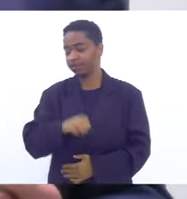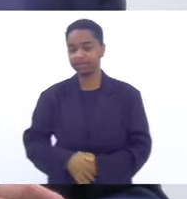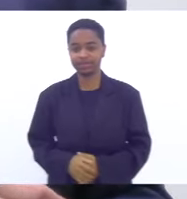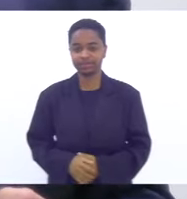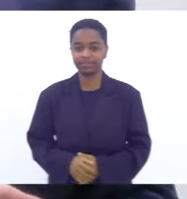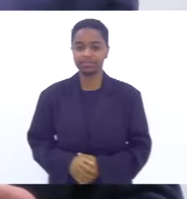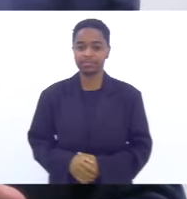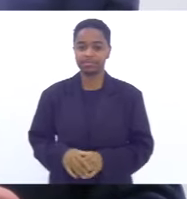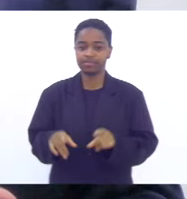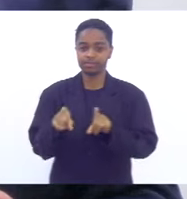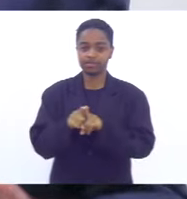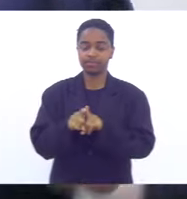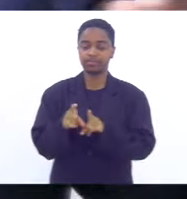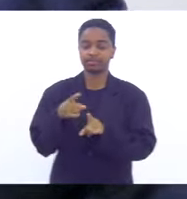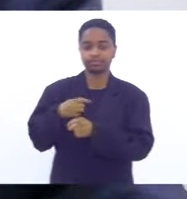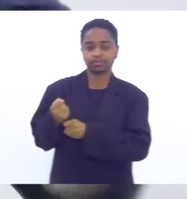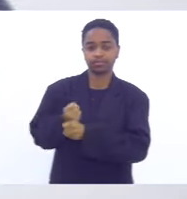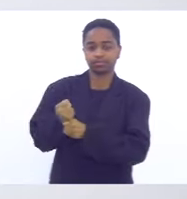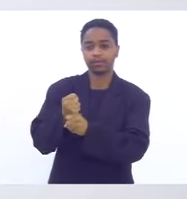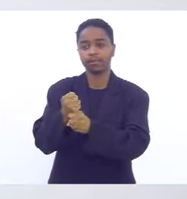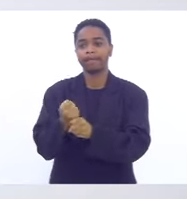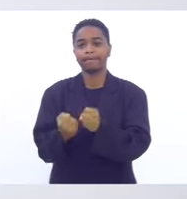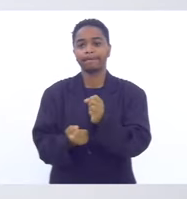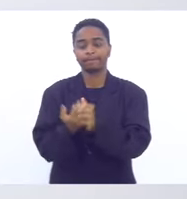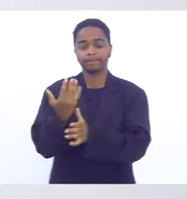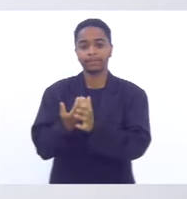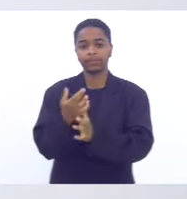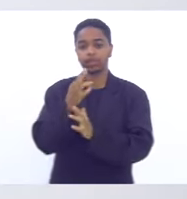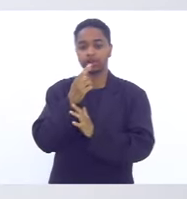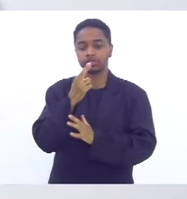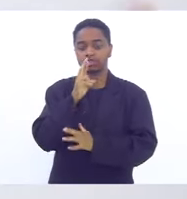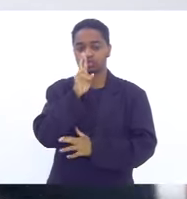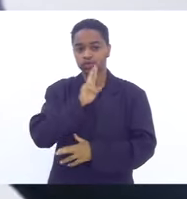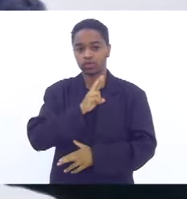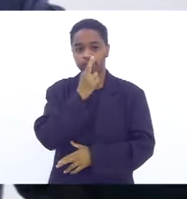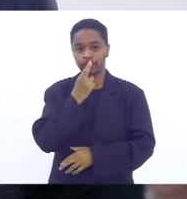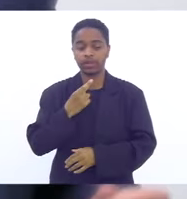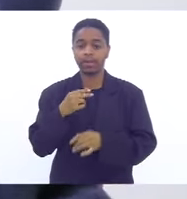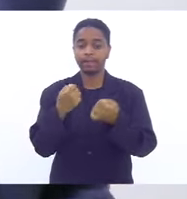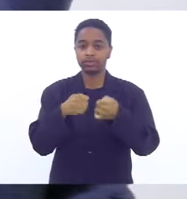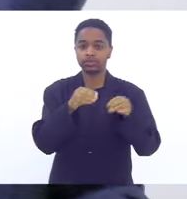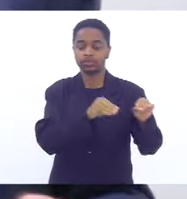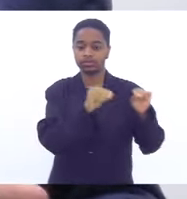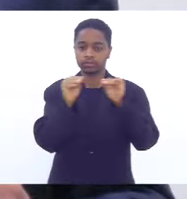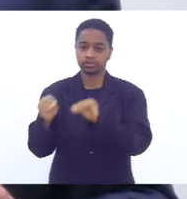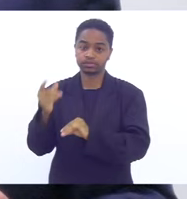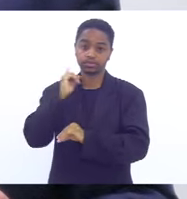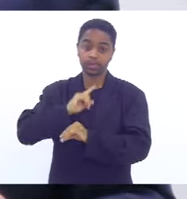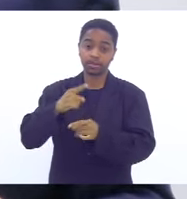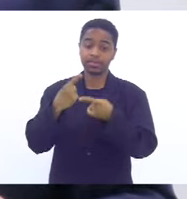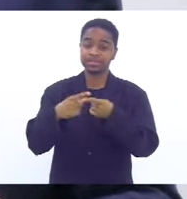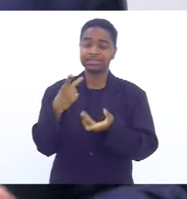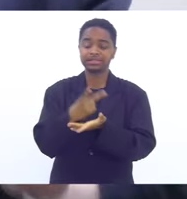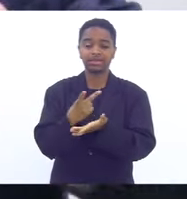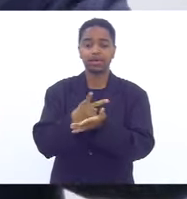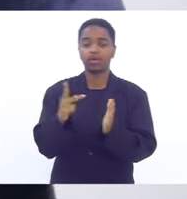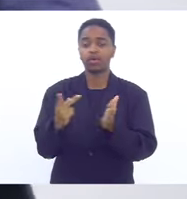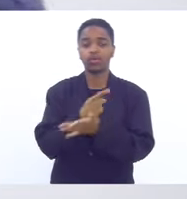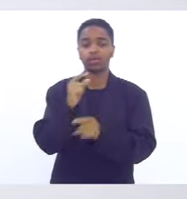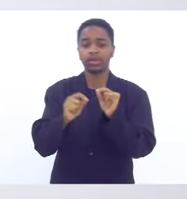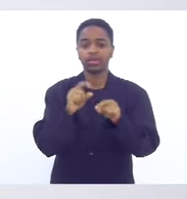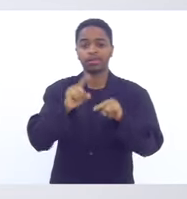últimos 2 anos de produção de sorvete teve que ir para Minas, porque frequentemente perdia toda a sua produção.